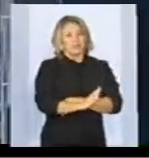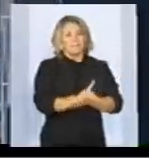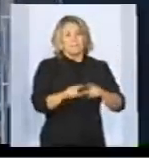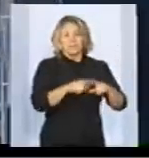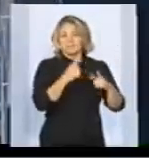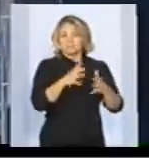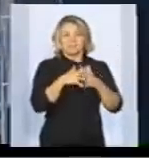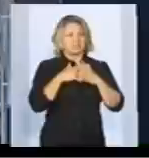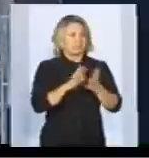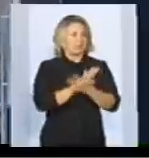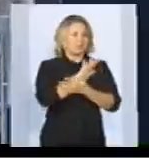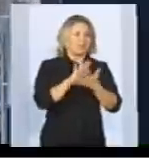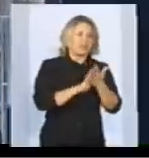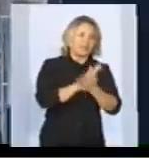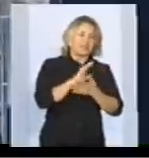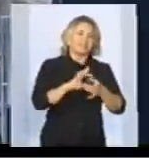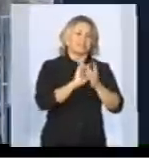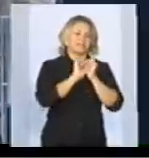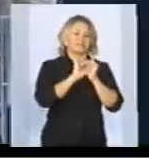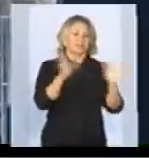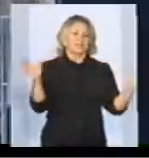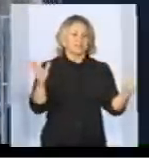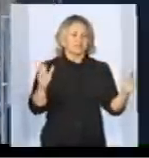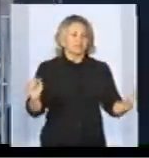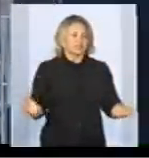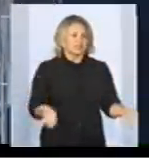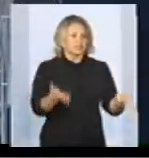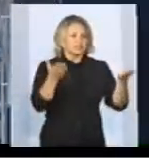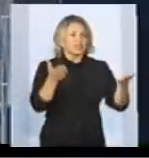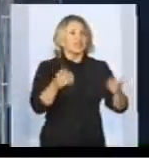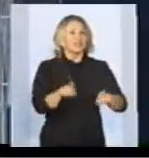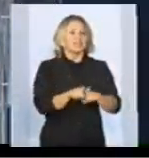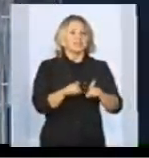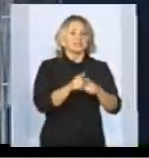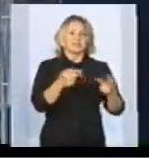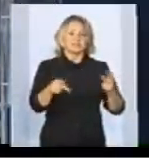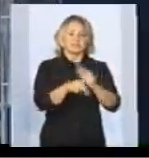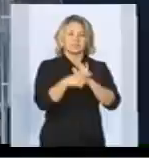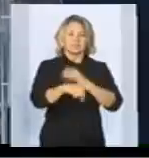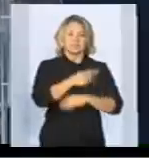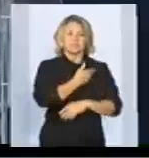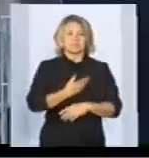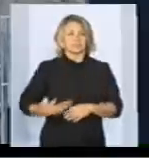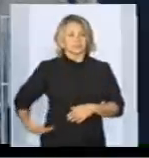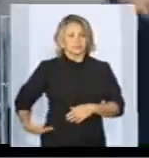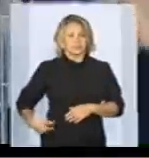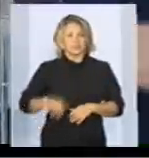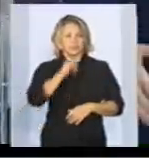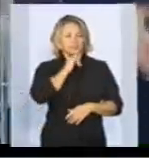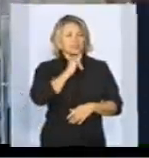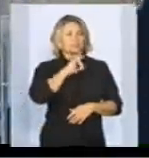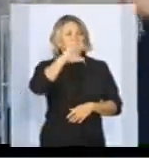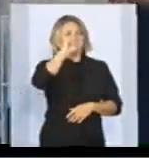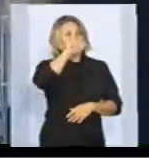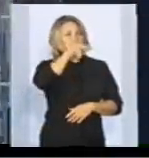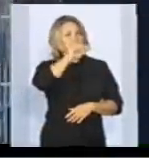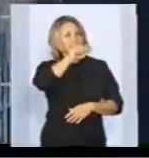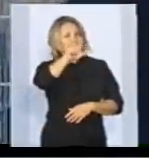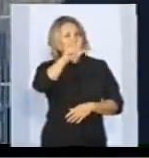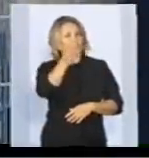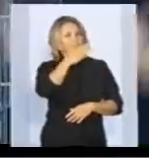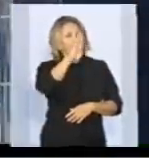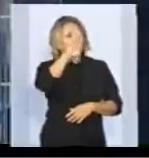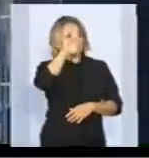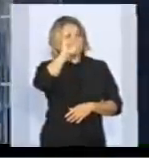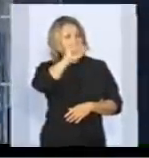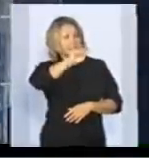f o princípio da livre iniciativa Vale lembrar a importância de diretrizes do Estado nesse Campo o canal Brasil por exemplo que é citado porque foi